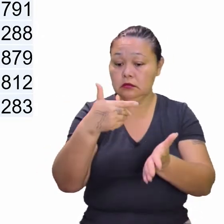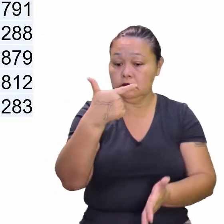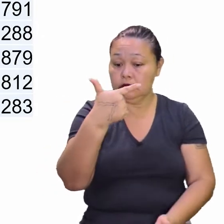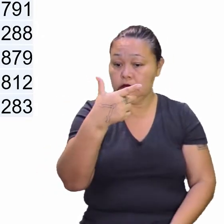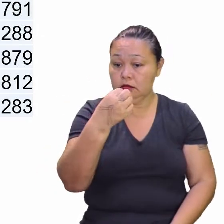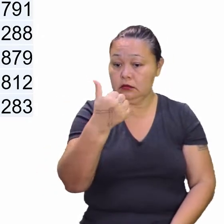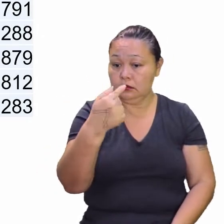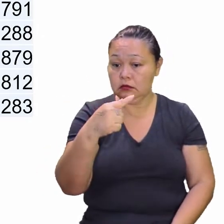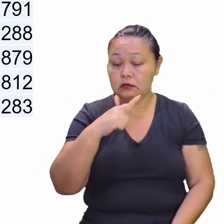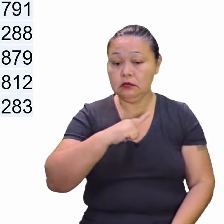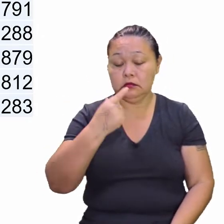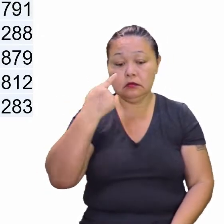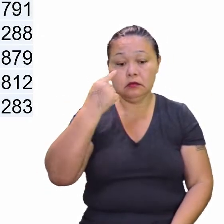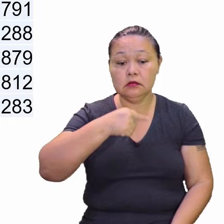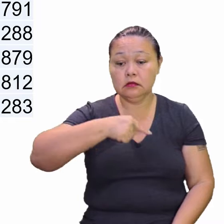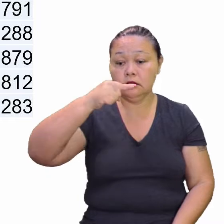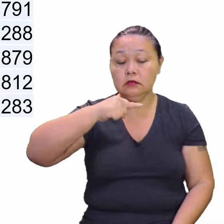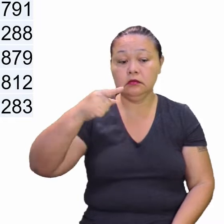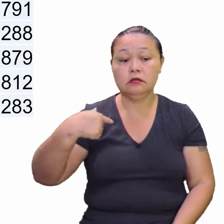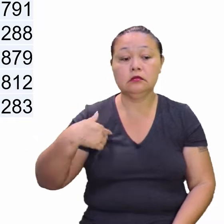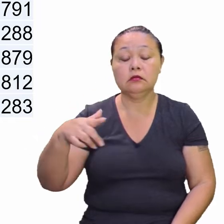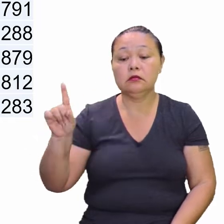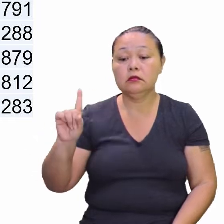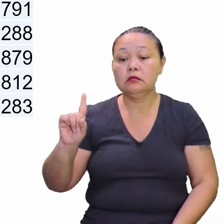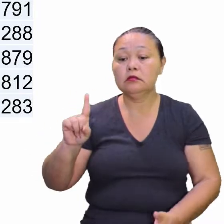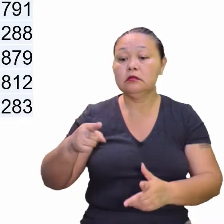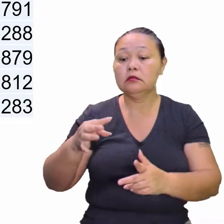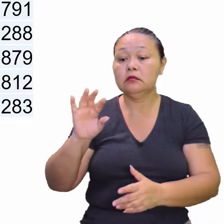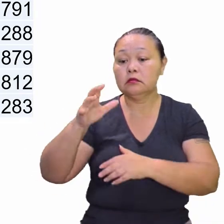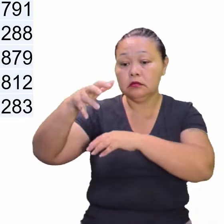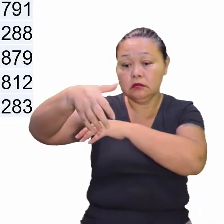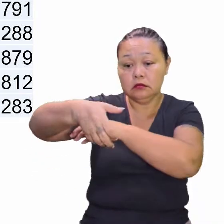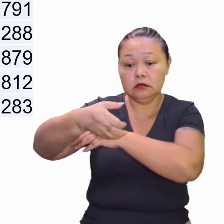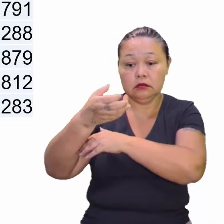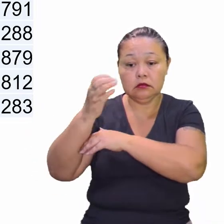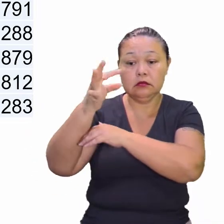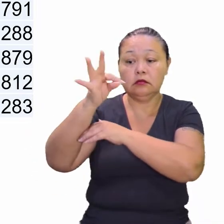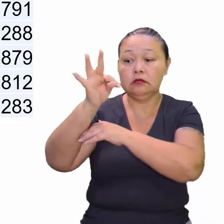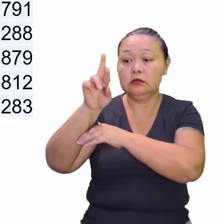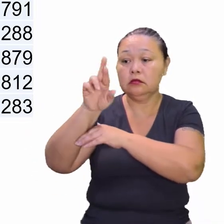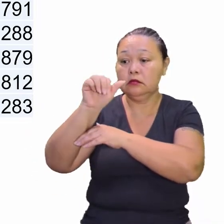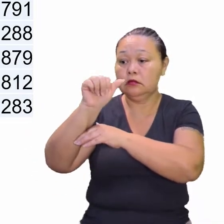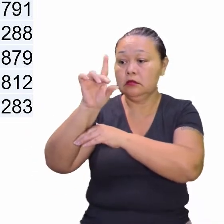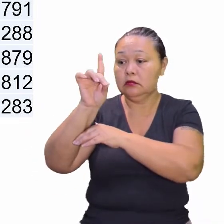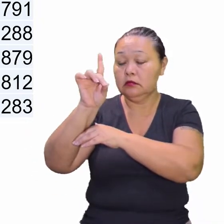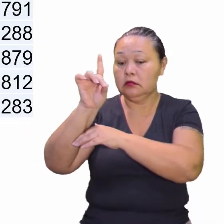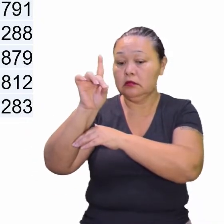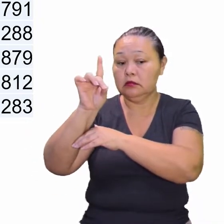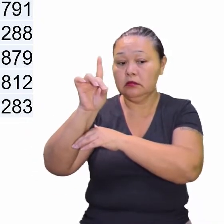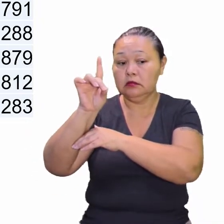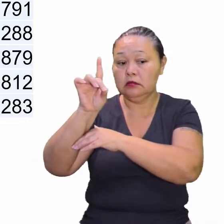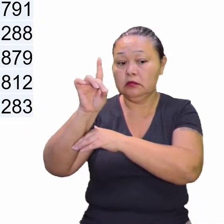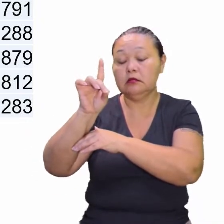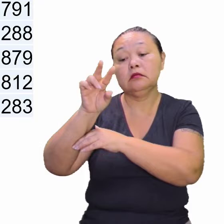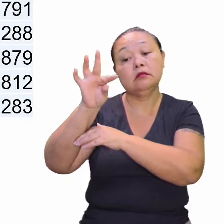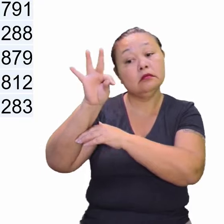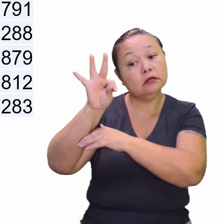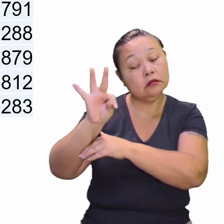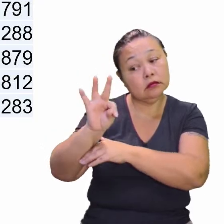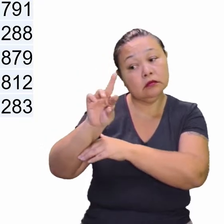análise, fazer uma linha de gráfico dos tratores. É como se estivesse aqui,